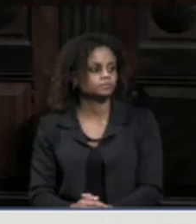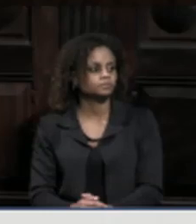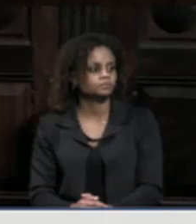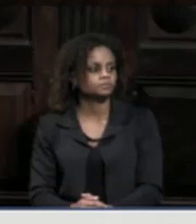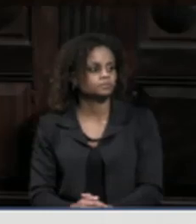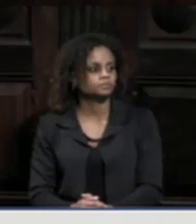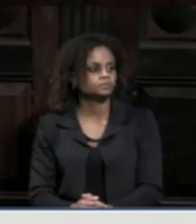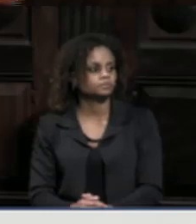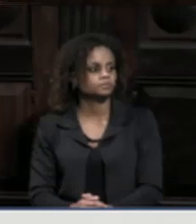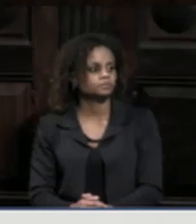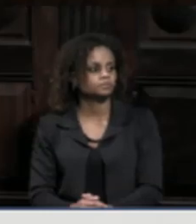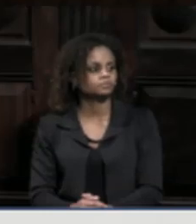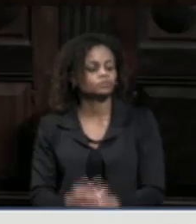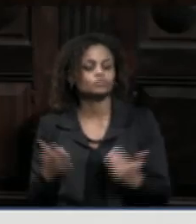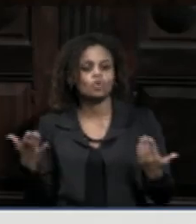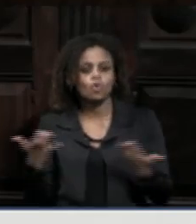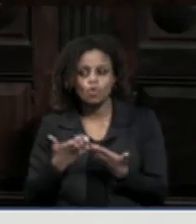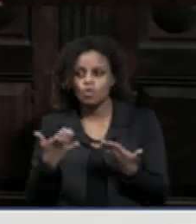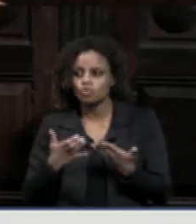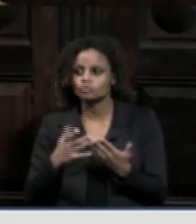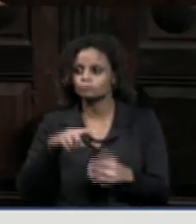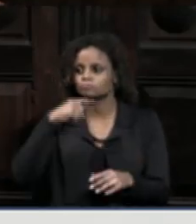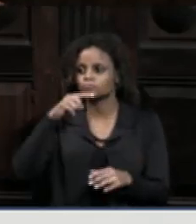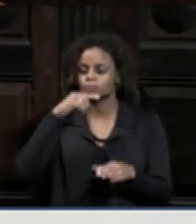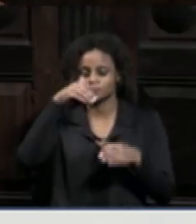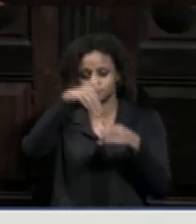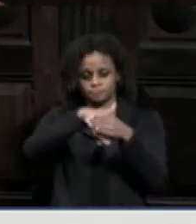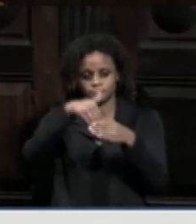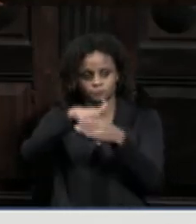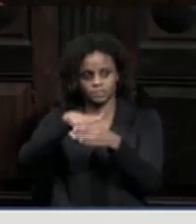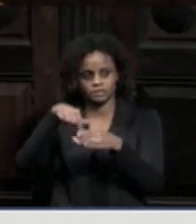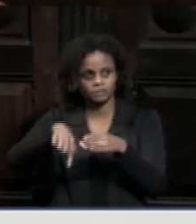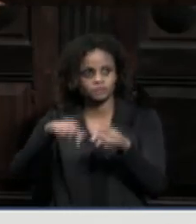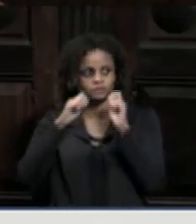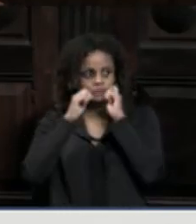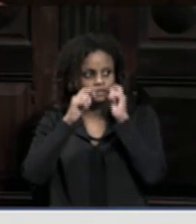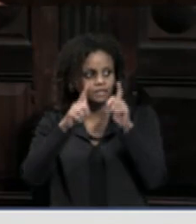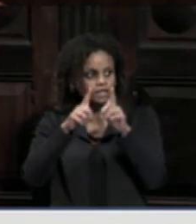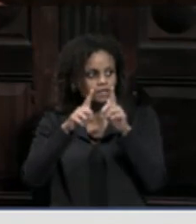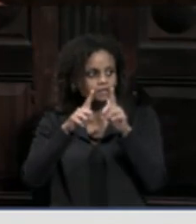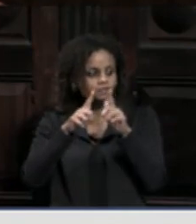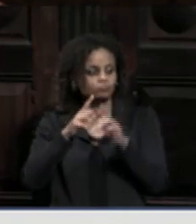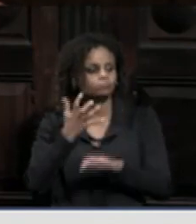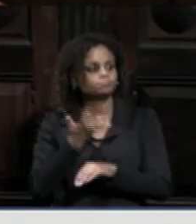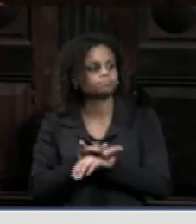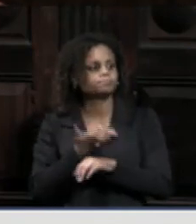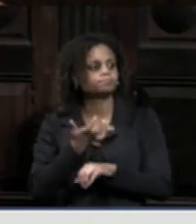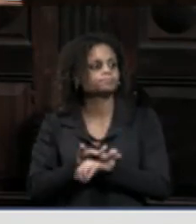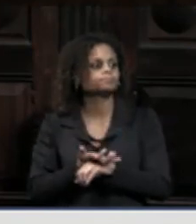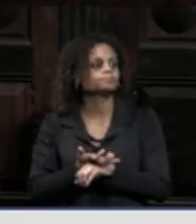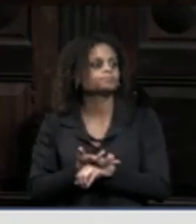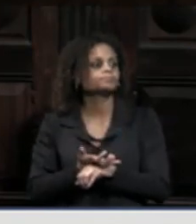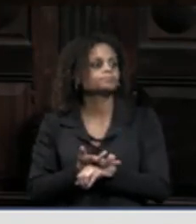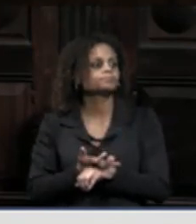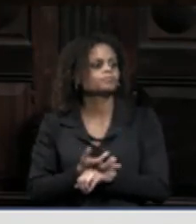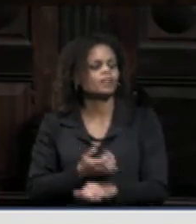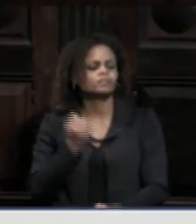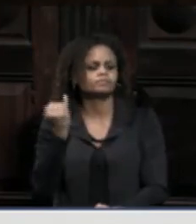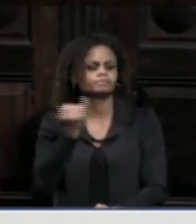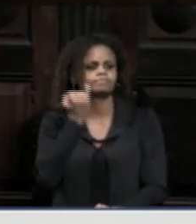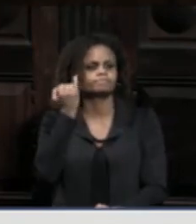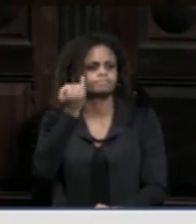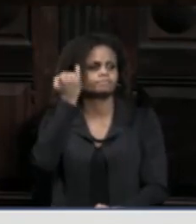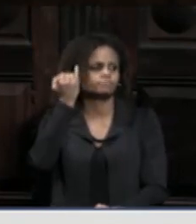foi deixado de votar nesta casa uma matéria de